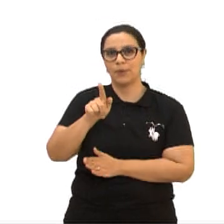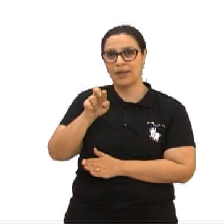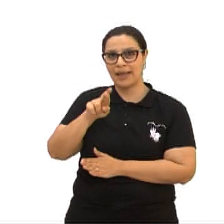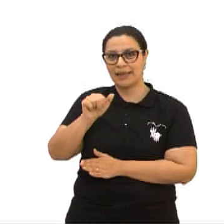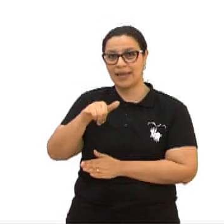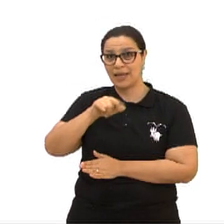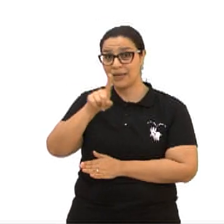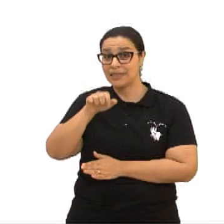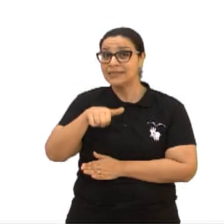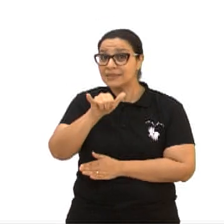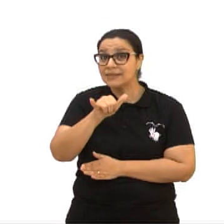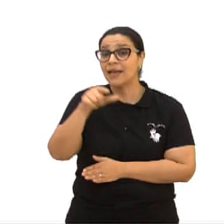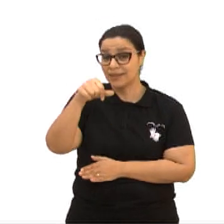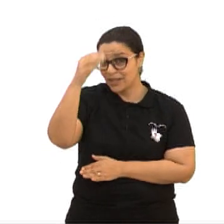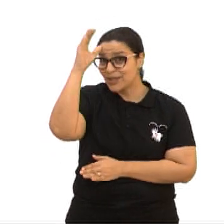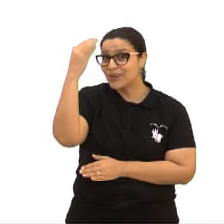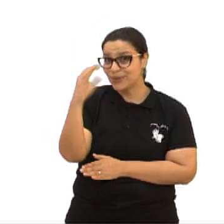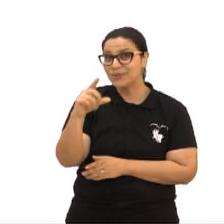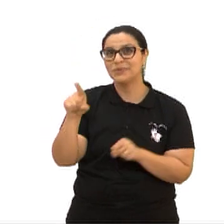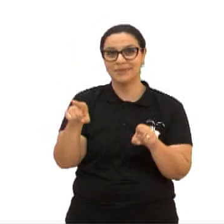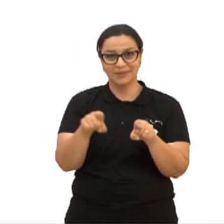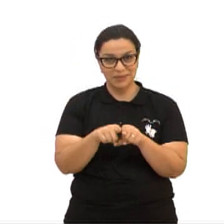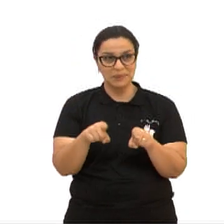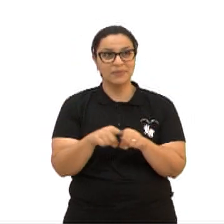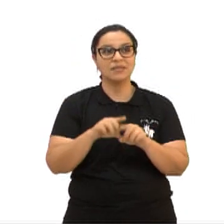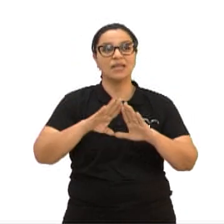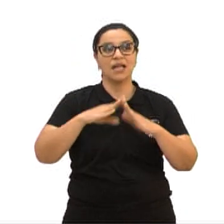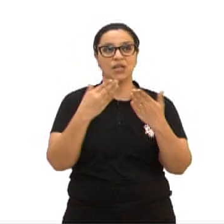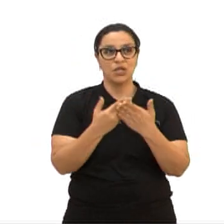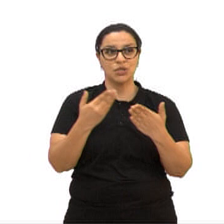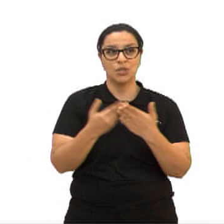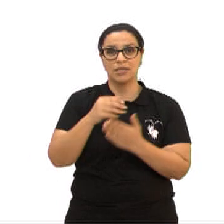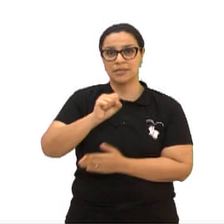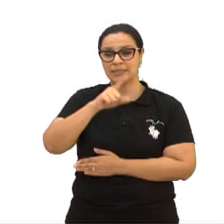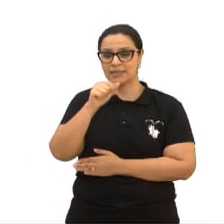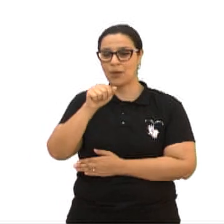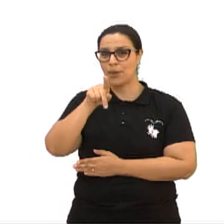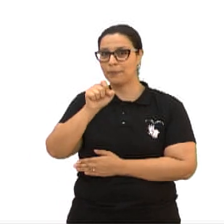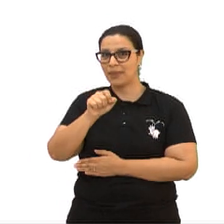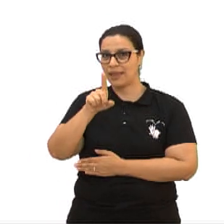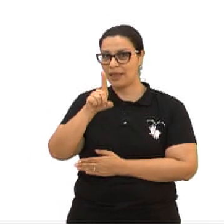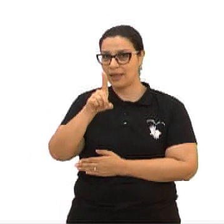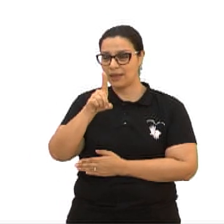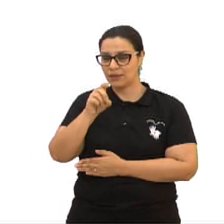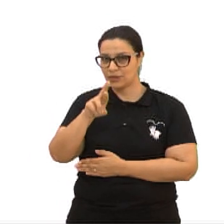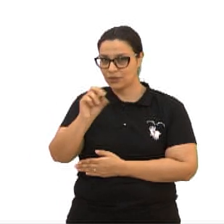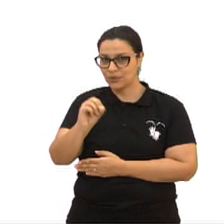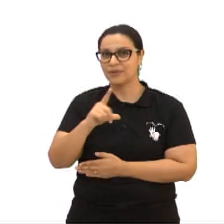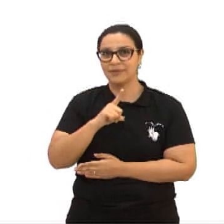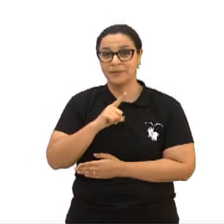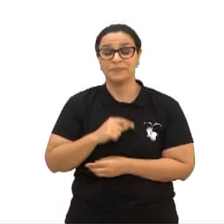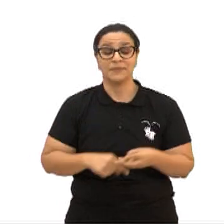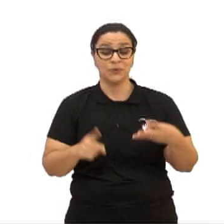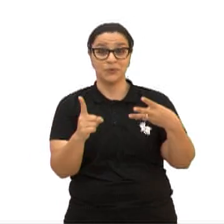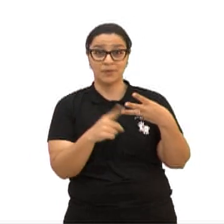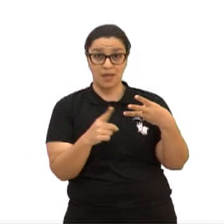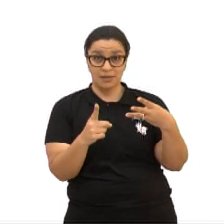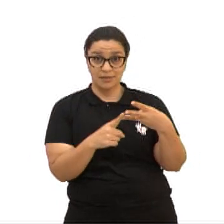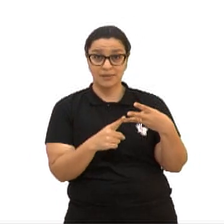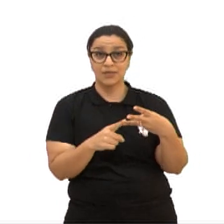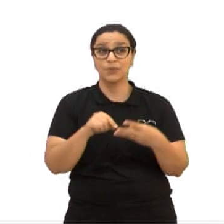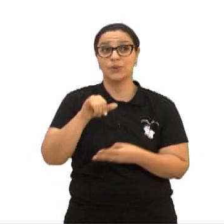Grazi também é aqui de Curitiba. Ela é do colégio São Pedro Apóstolo. E